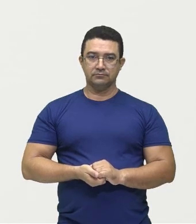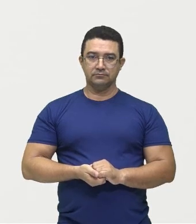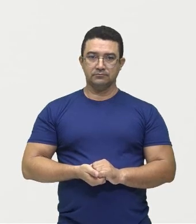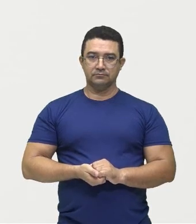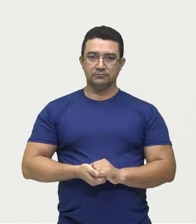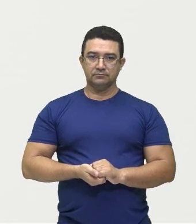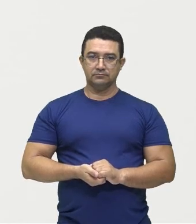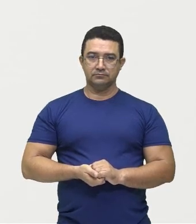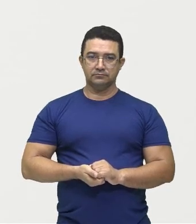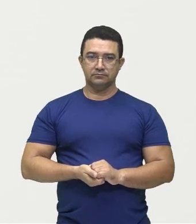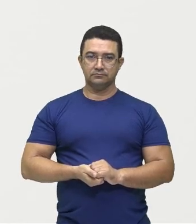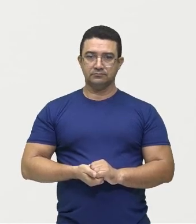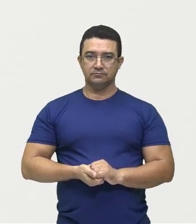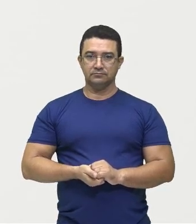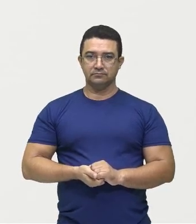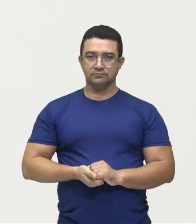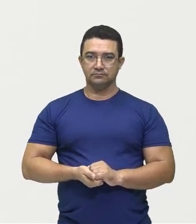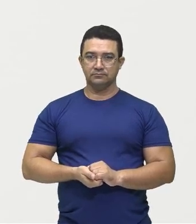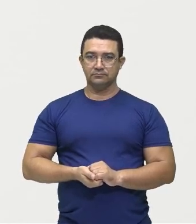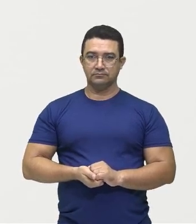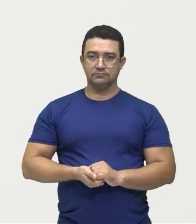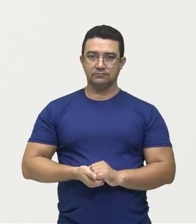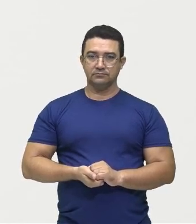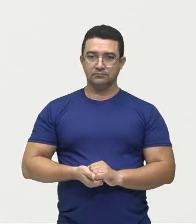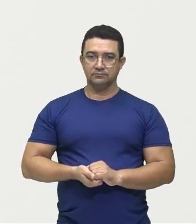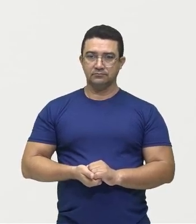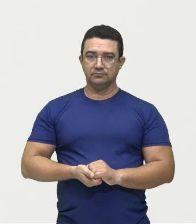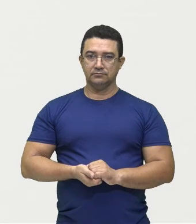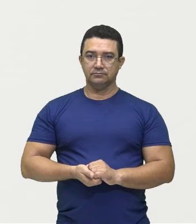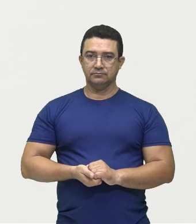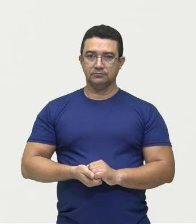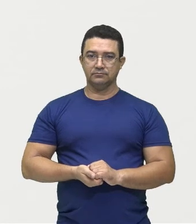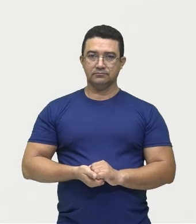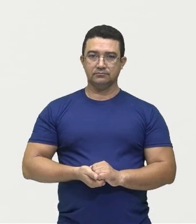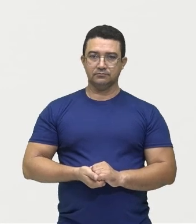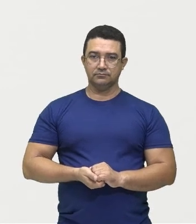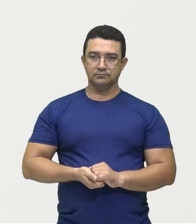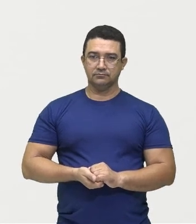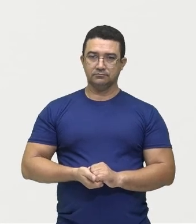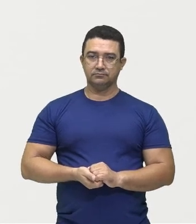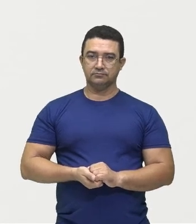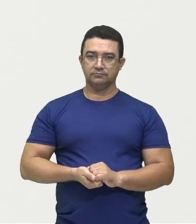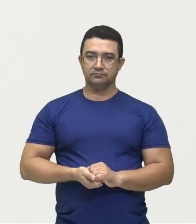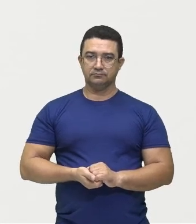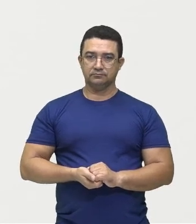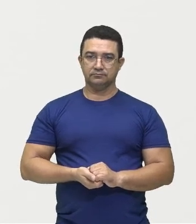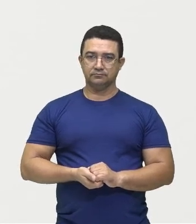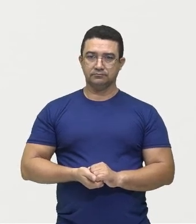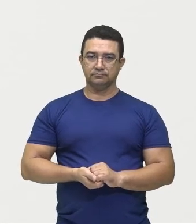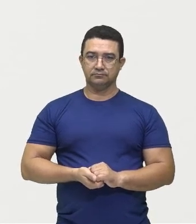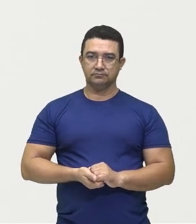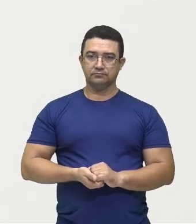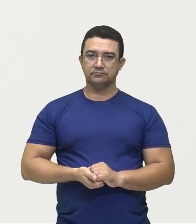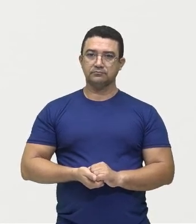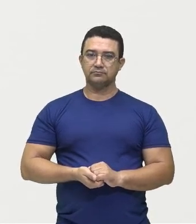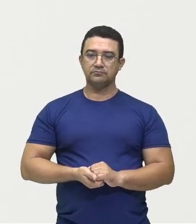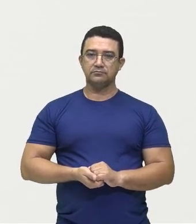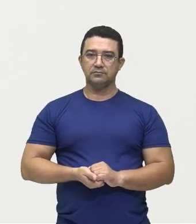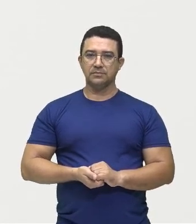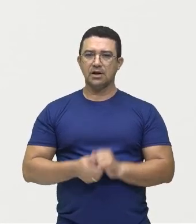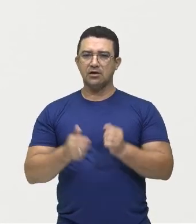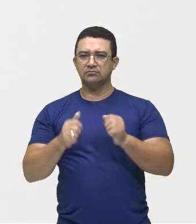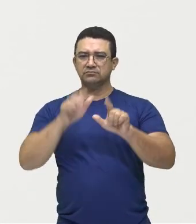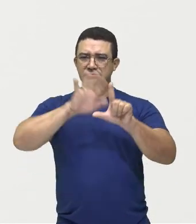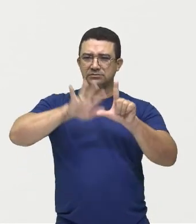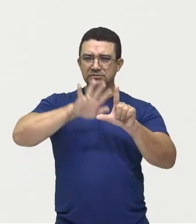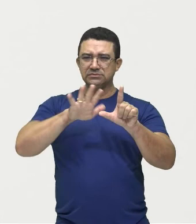aqui ficou meio desproporcional, né? Vamos colocar aqui ao contrário, 3 e 2, tá? A figura ficou um pouquinho